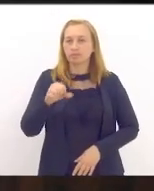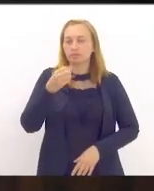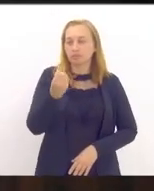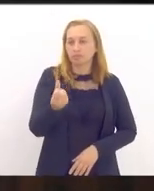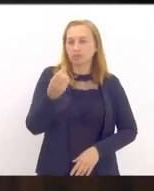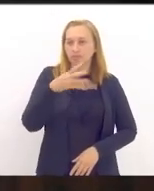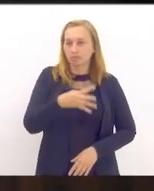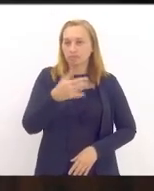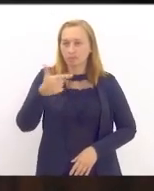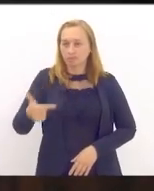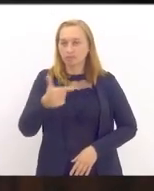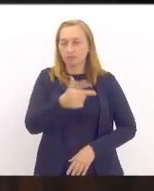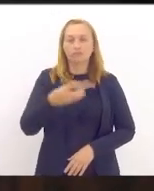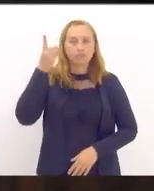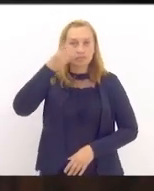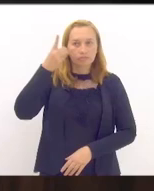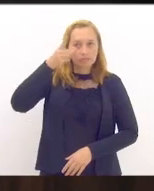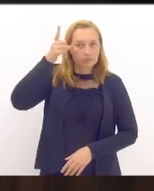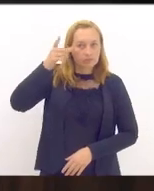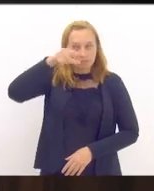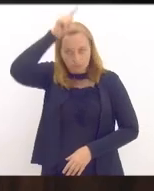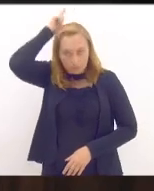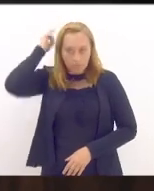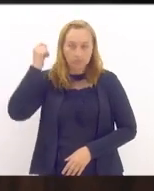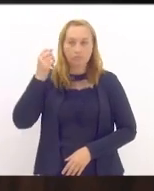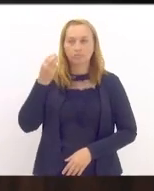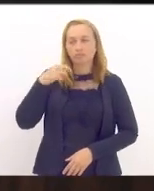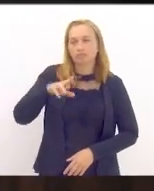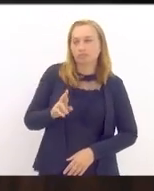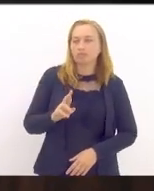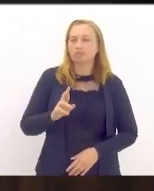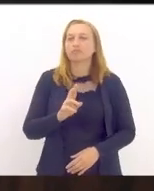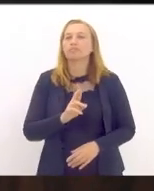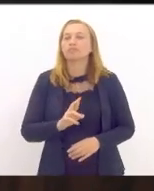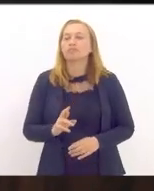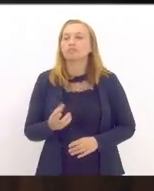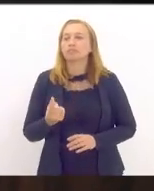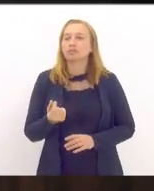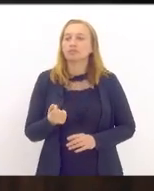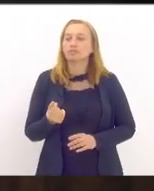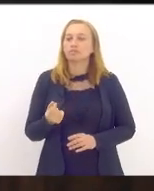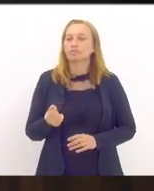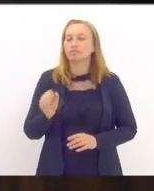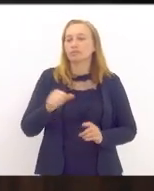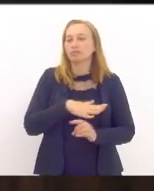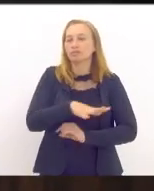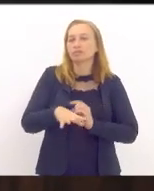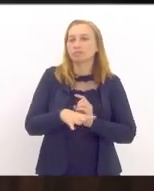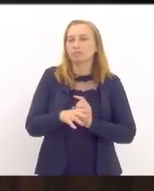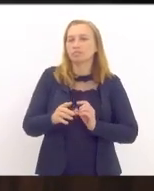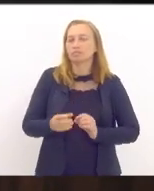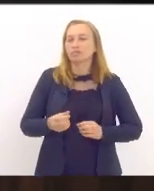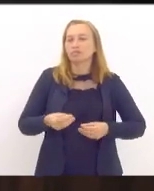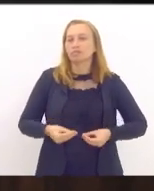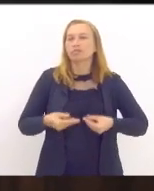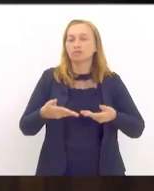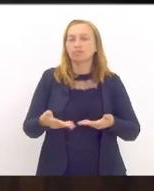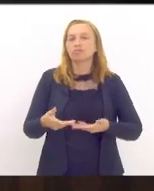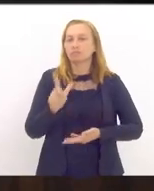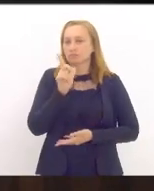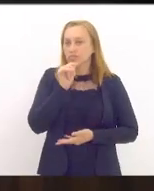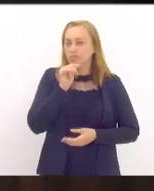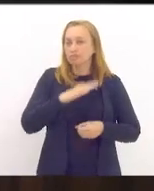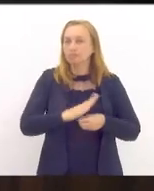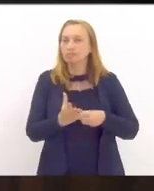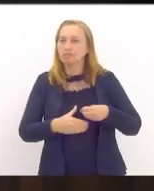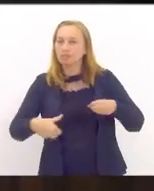deputados lucilos Paulo e Rosemberg Reis que foi sobre a tarifa social referente ao serviço de fornecimento de água e manutenção da rede de esgoto